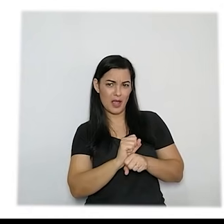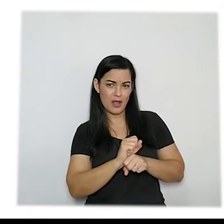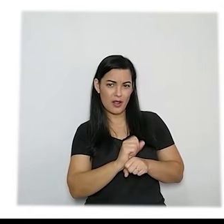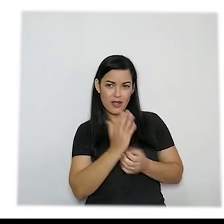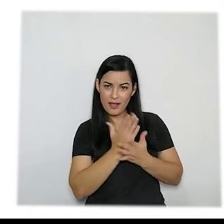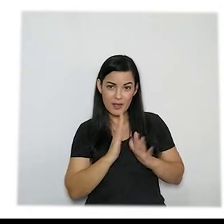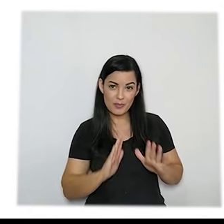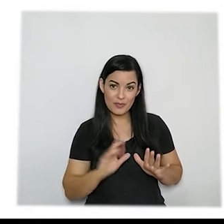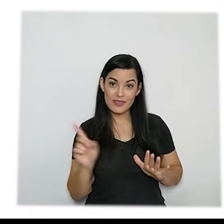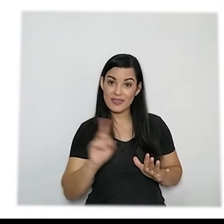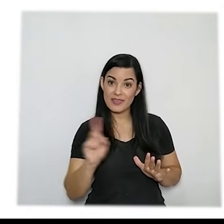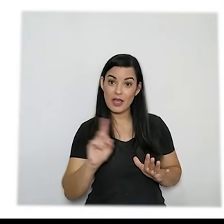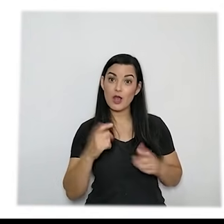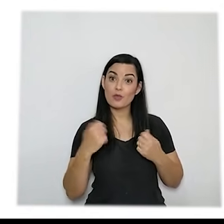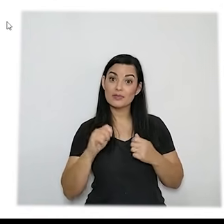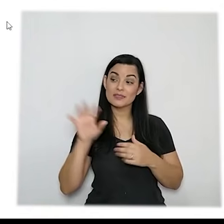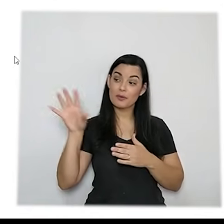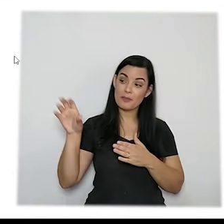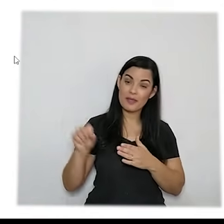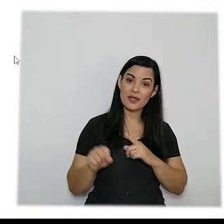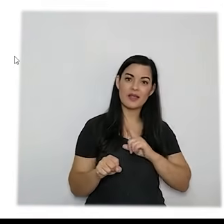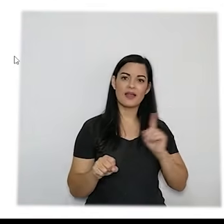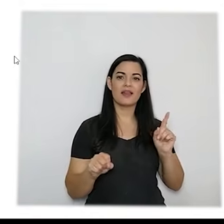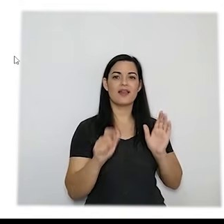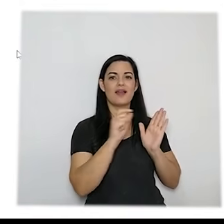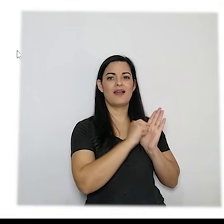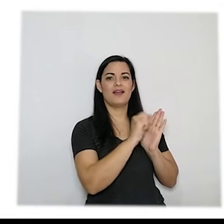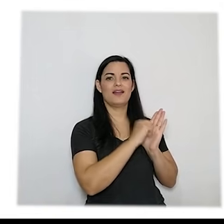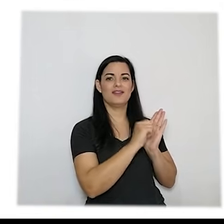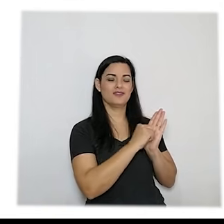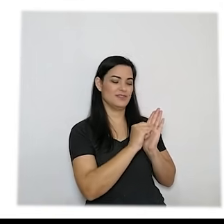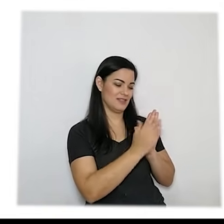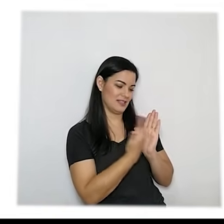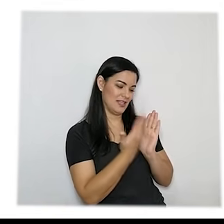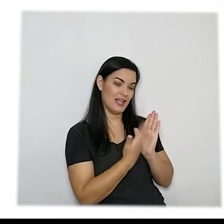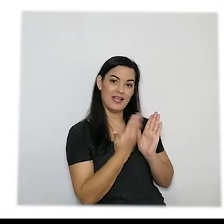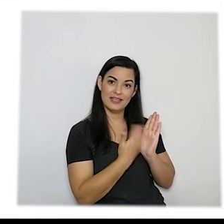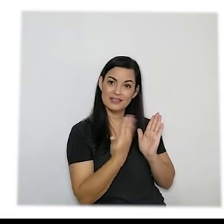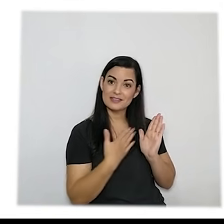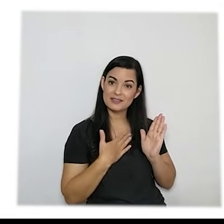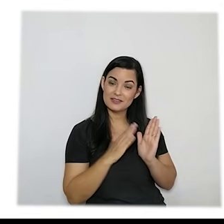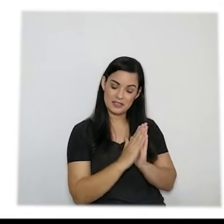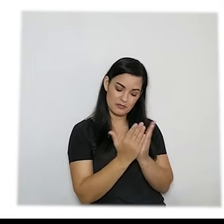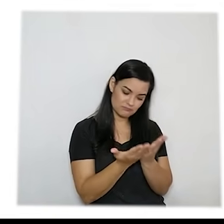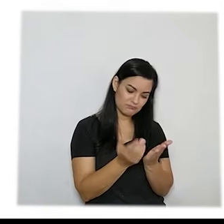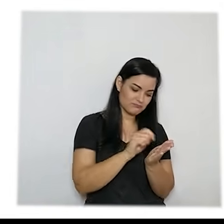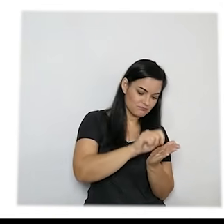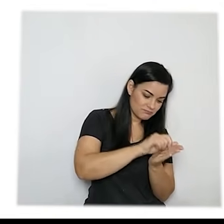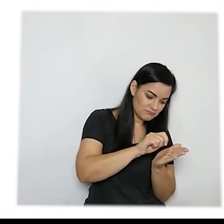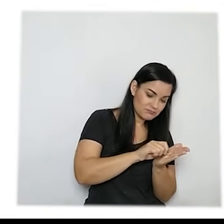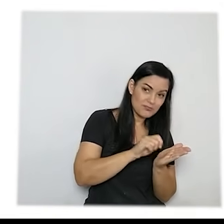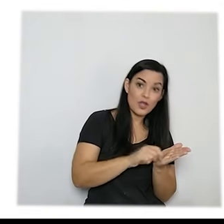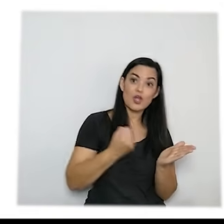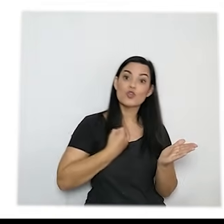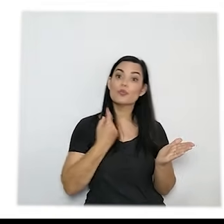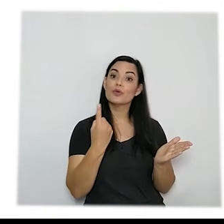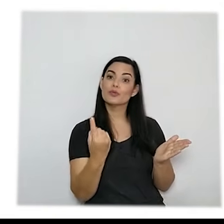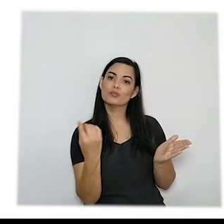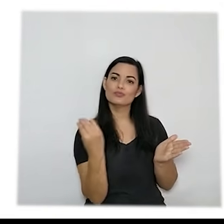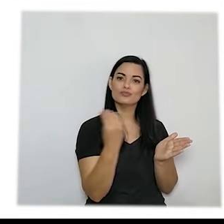Eu vou anotar lá no meu caderno o desafio do dia, Vou colocar o número 1,